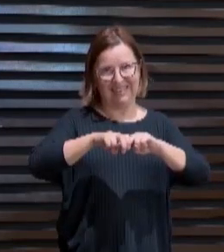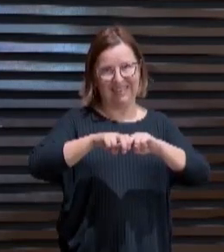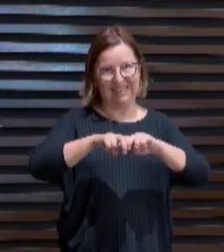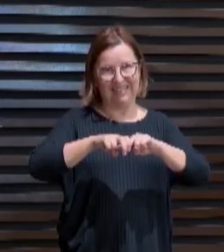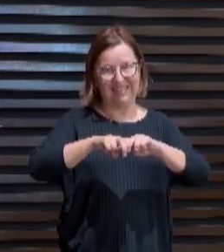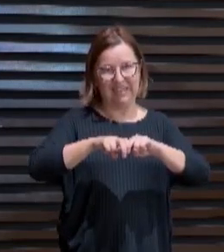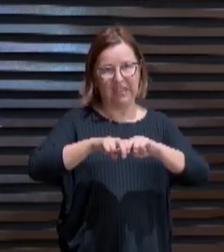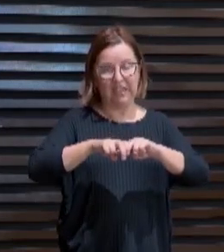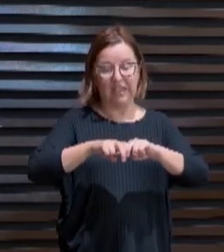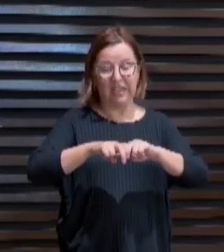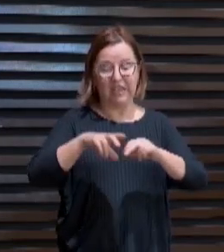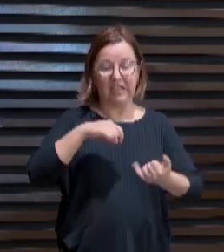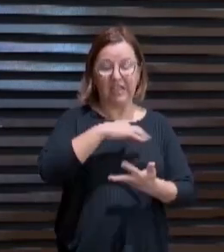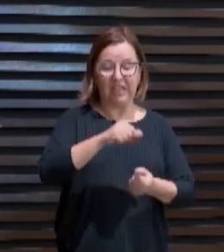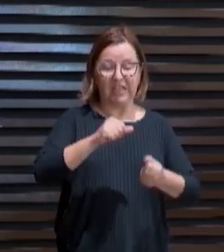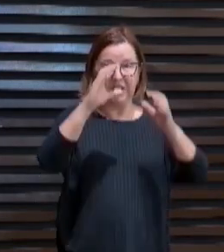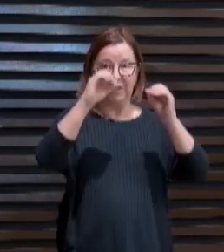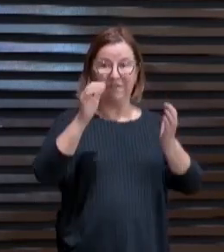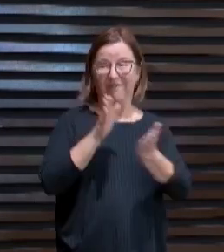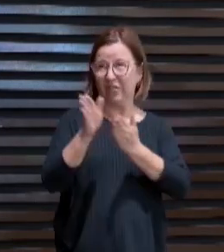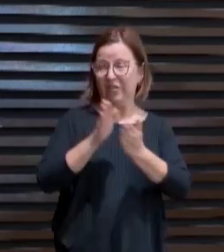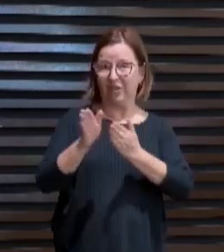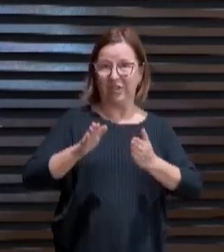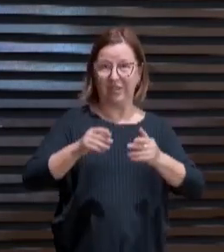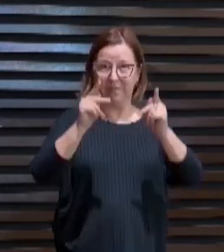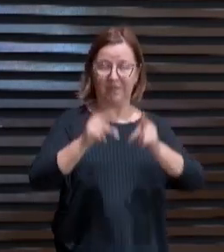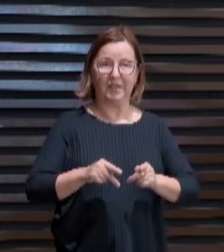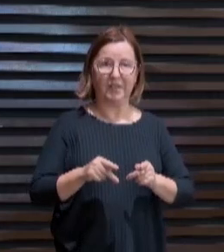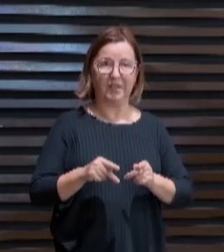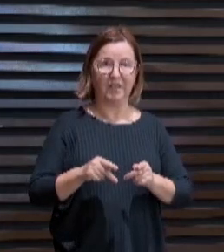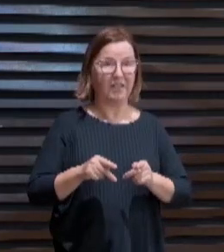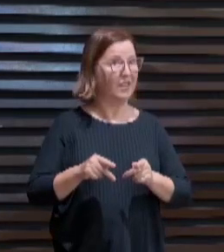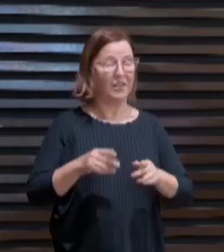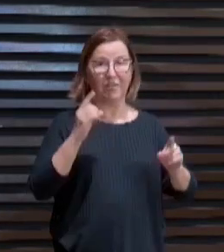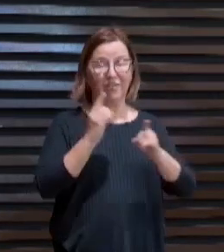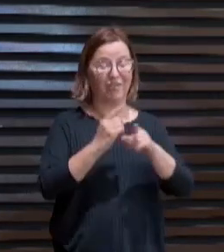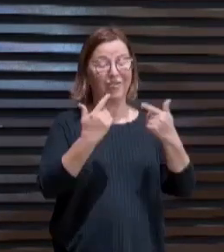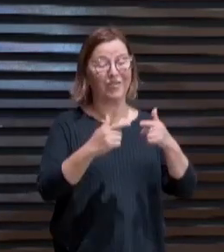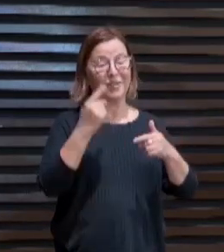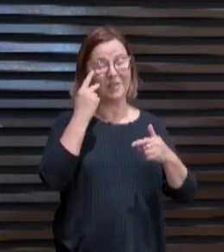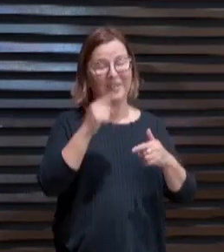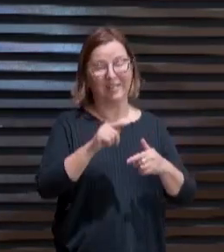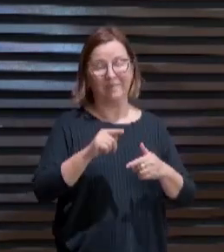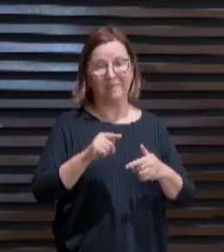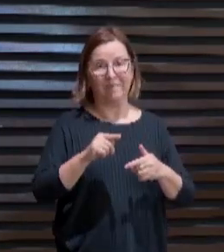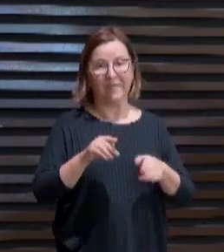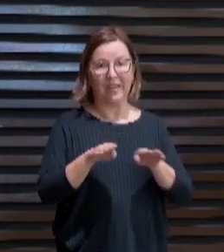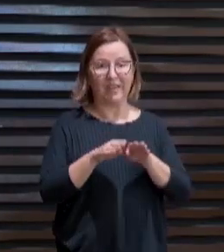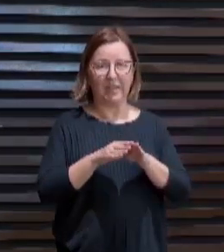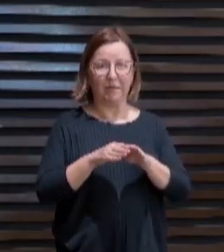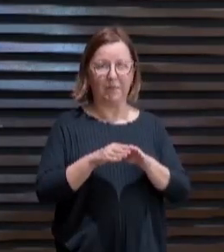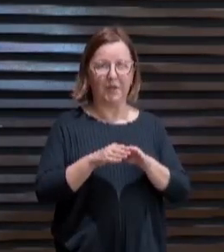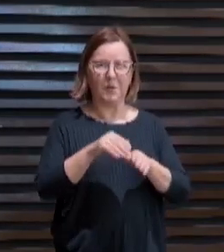fugiram a terra e o céu, e não se achou lugar para eles. Vi também os mortos, os grandes